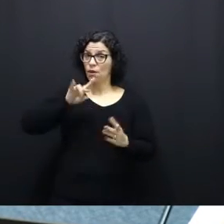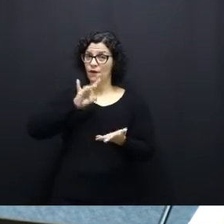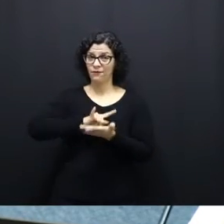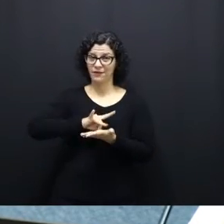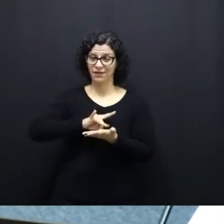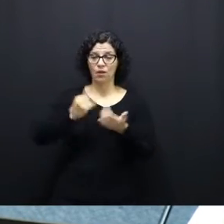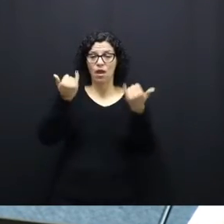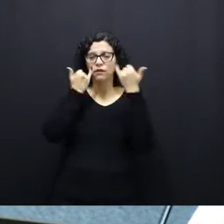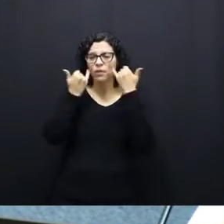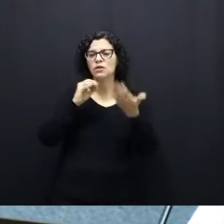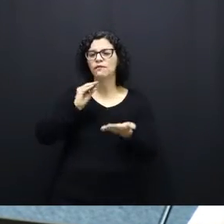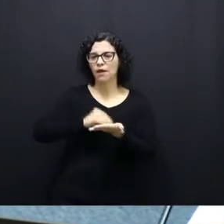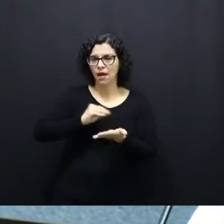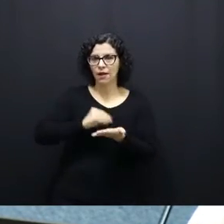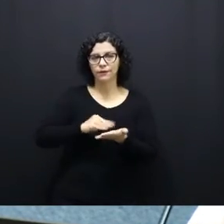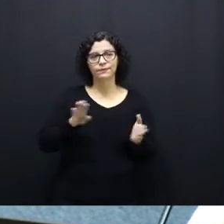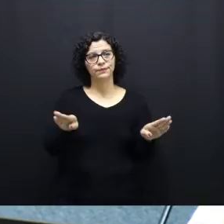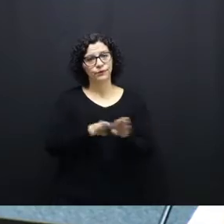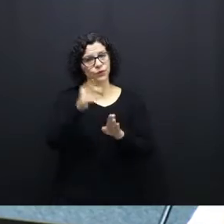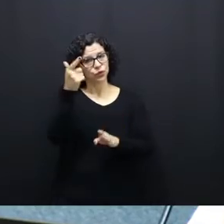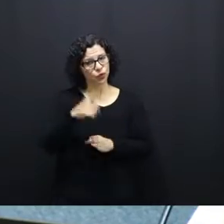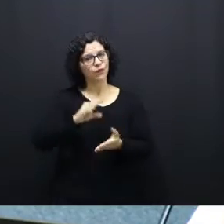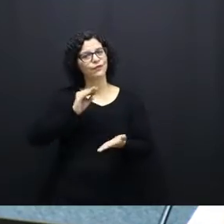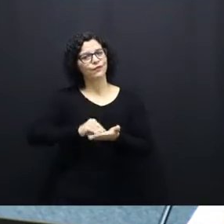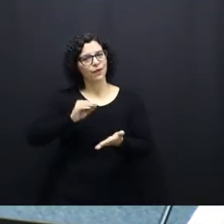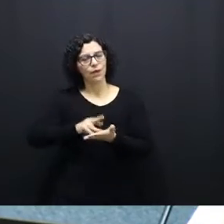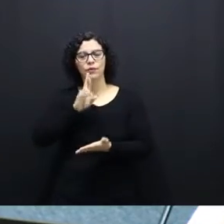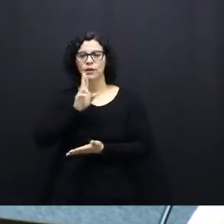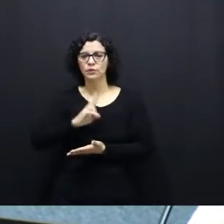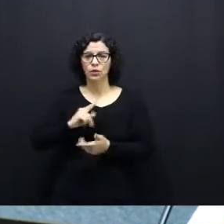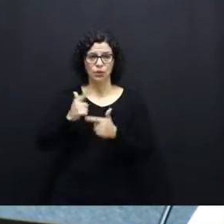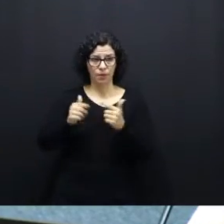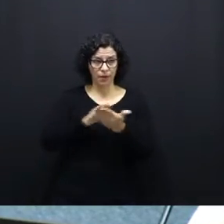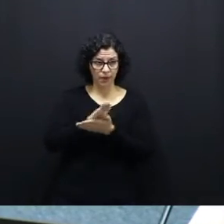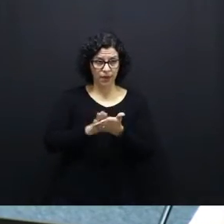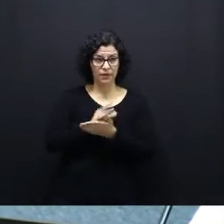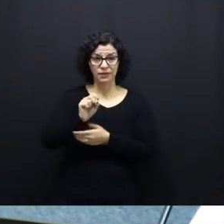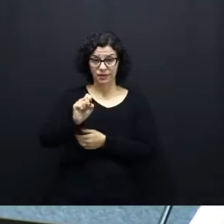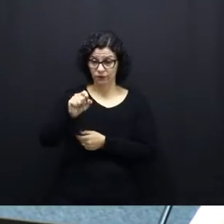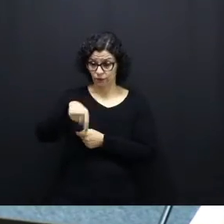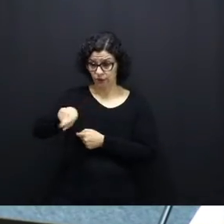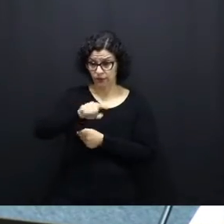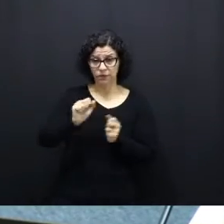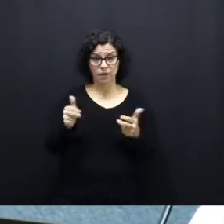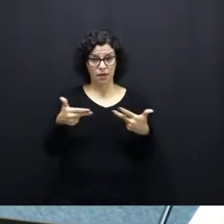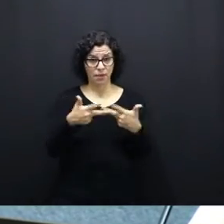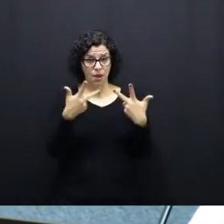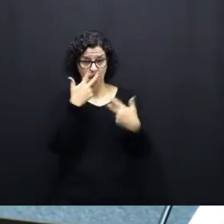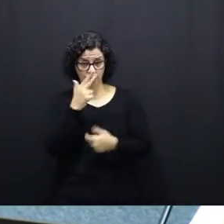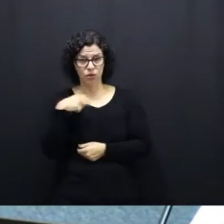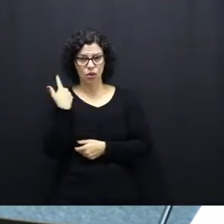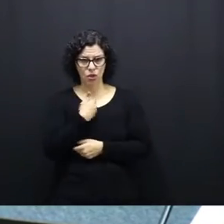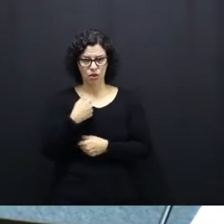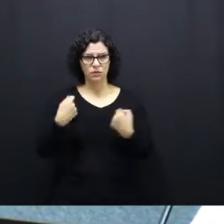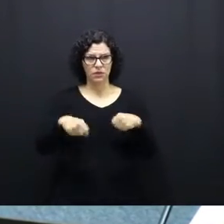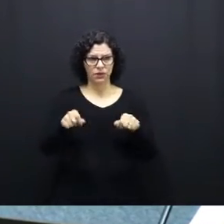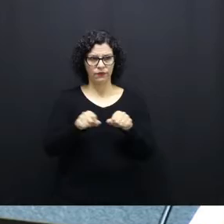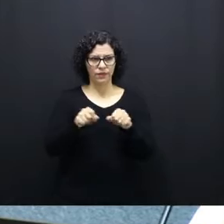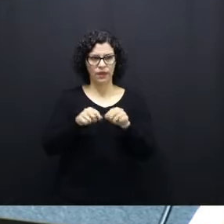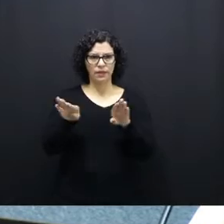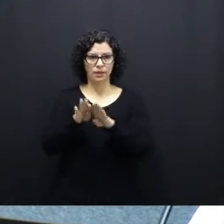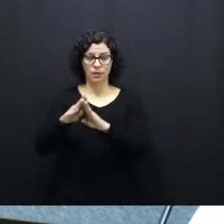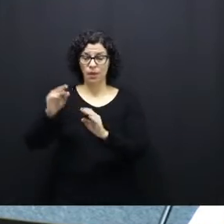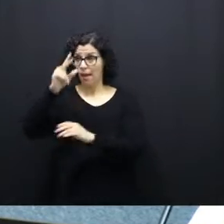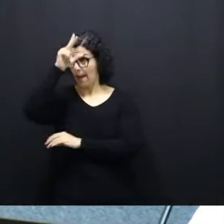vem informações faltando e mais ou menos o que tá faltando mas não tem problema não se a casa acha que devemos ser um